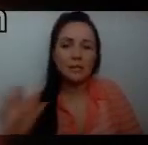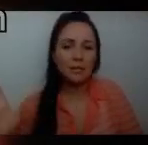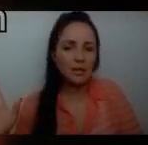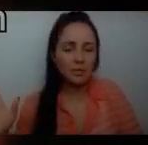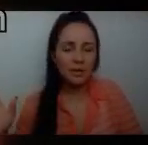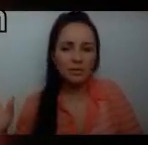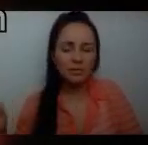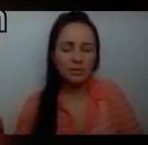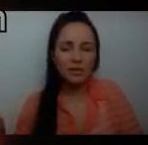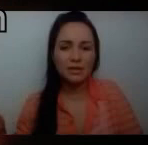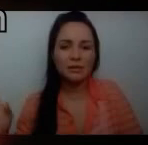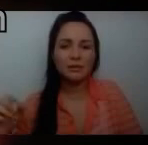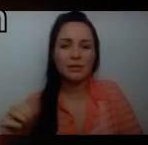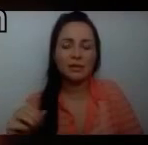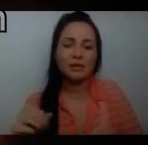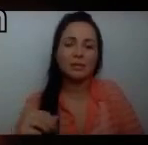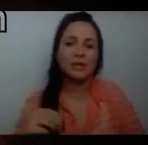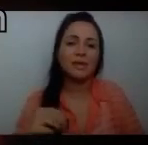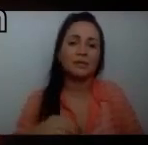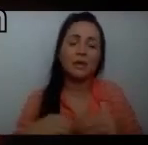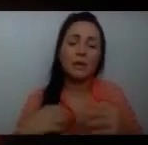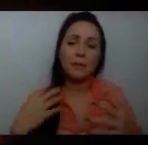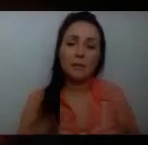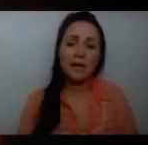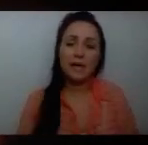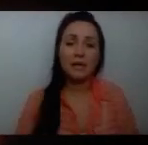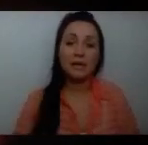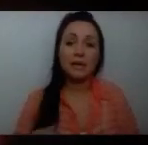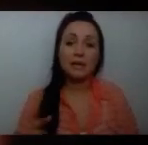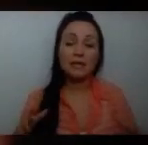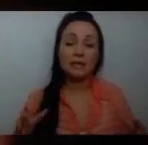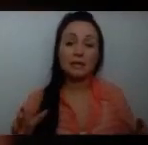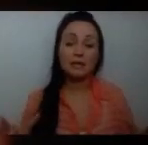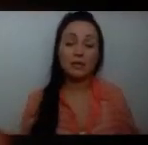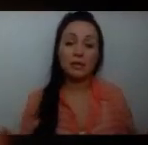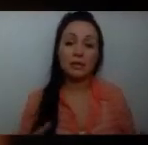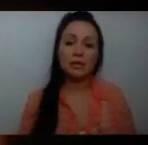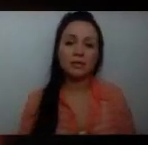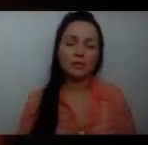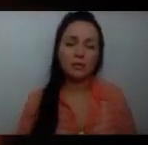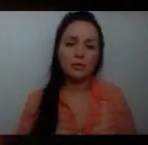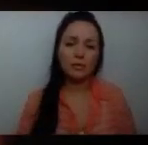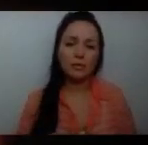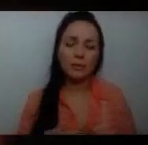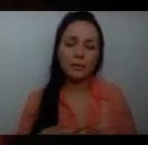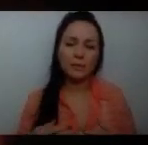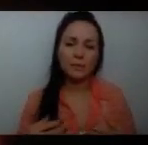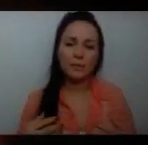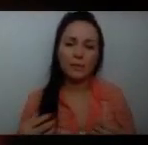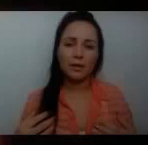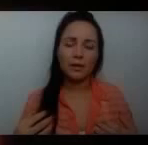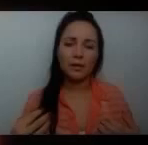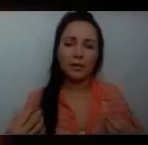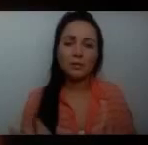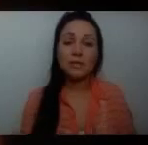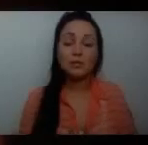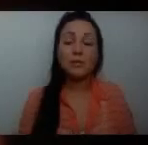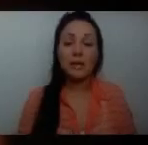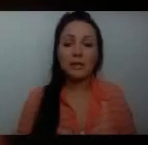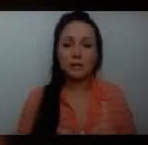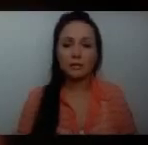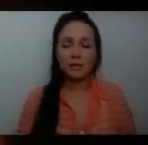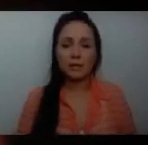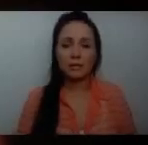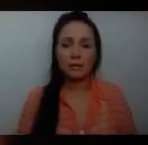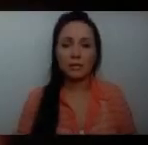estavam extremamente bem resolvidas dentro do relacionamento, bem, assim, se olhando como estando